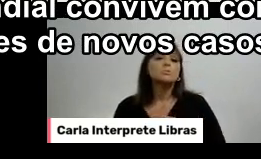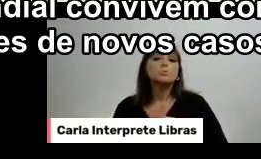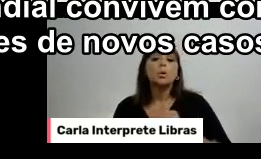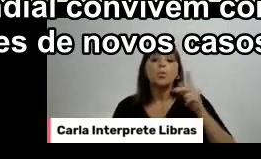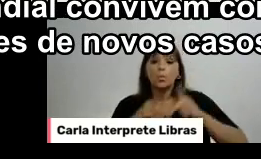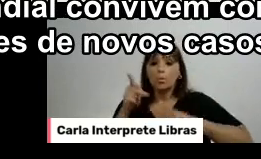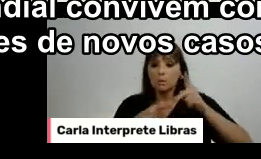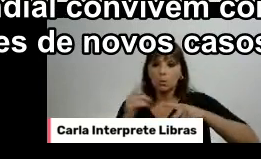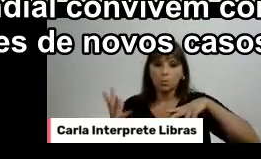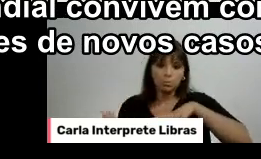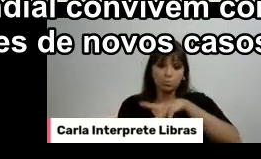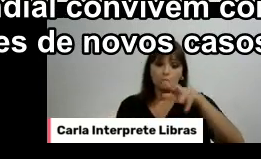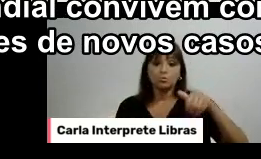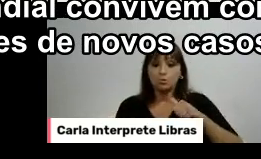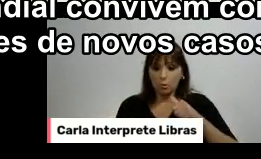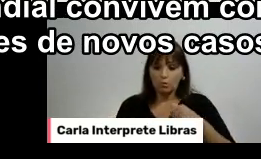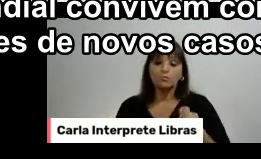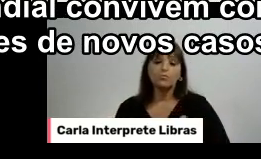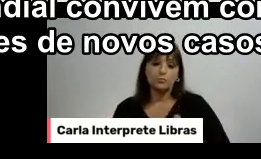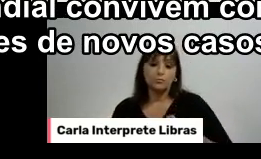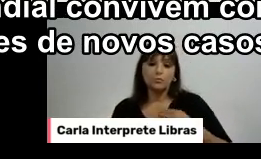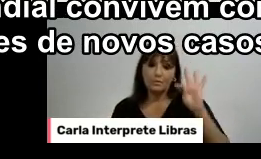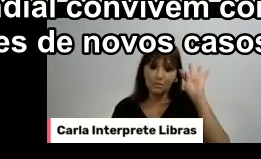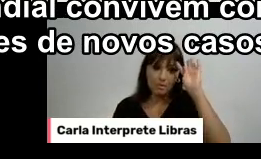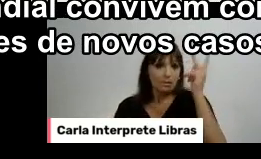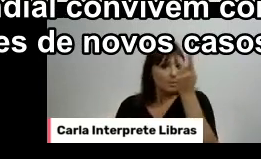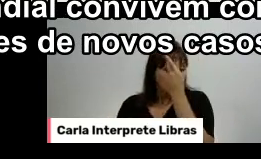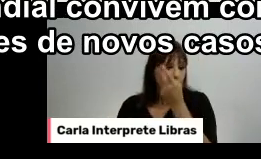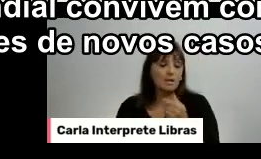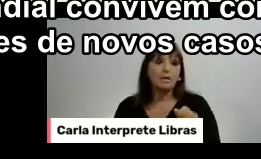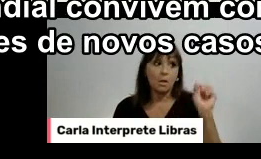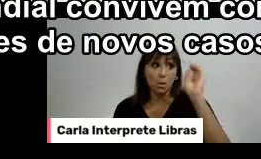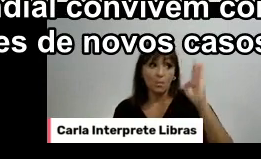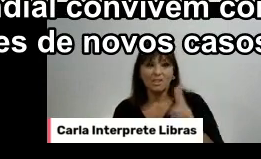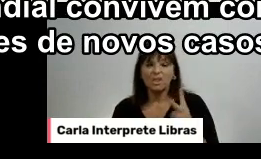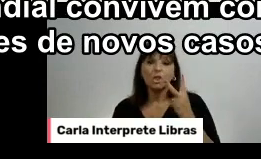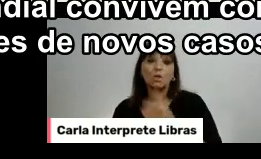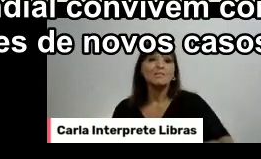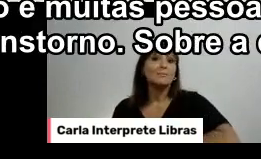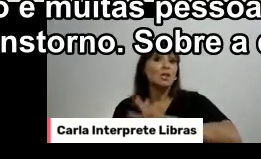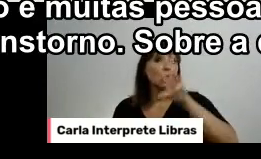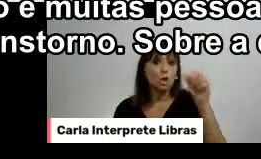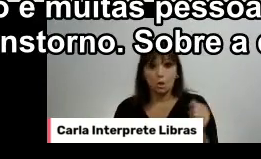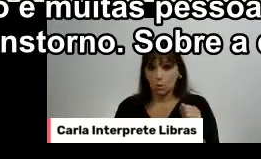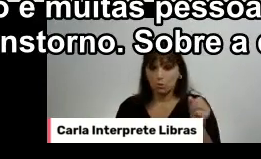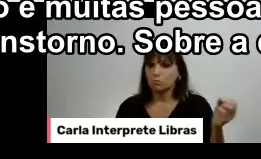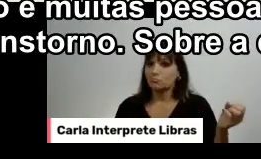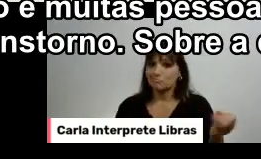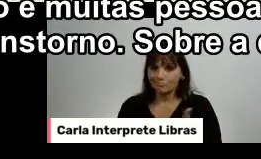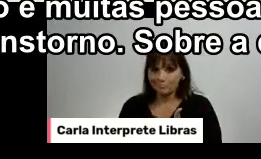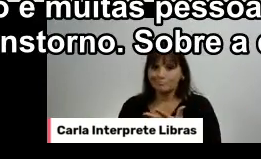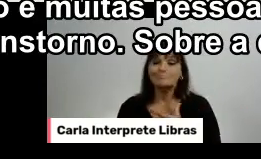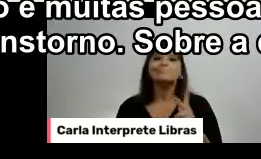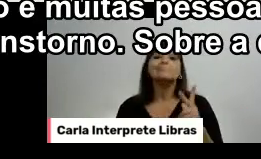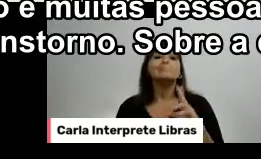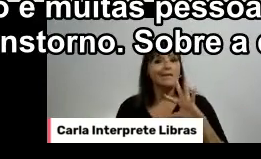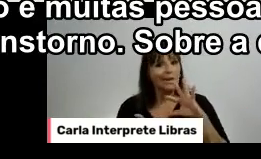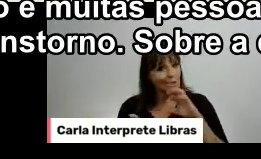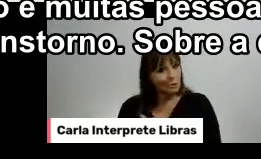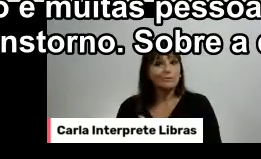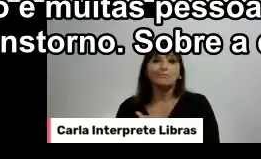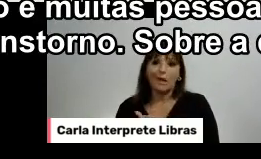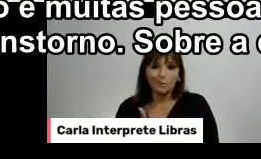no Brasil, 2 milhões de novos casos são registrados por ano. Então, isso é muitas